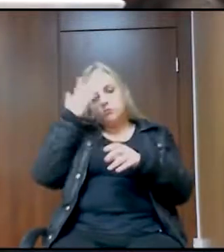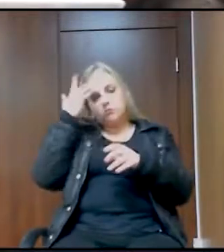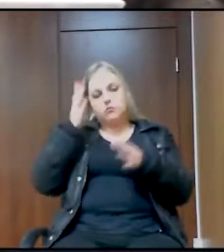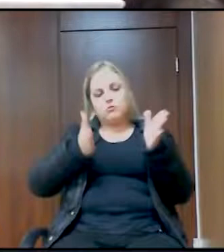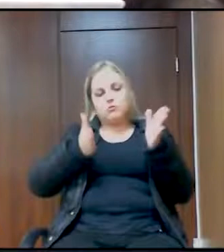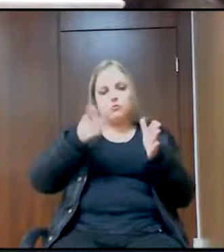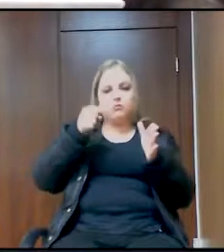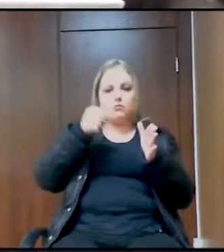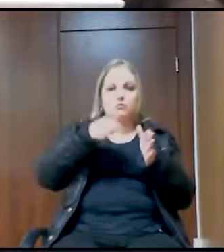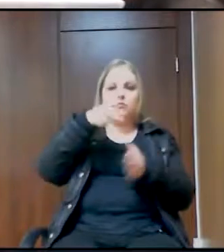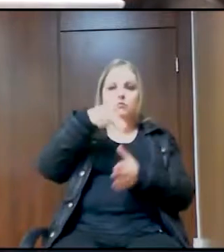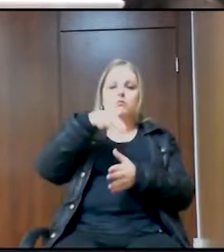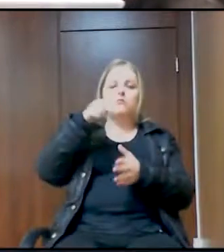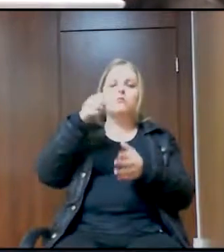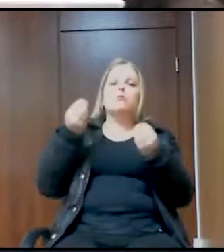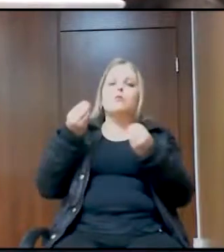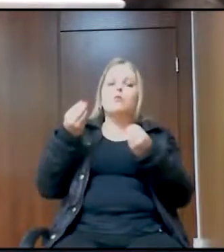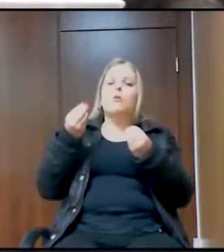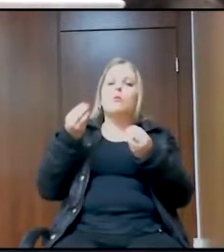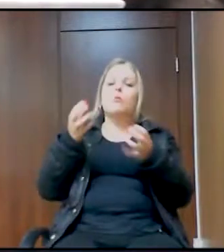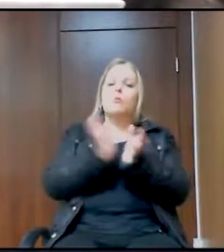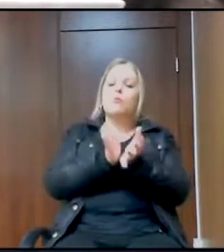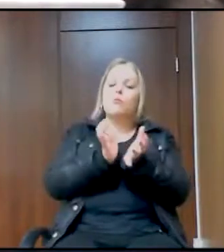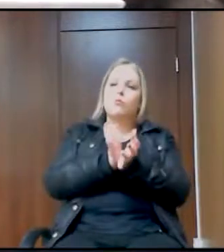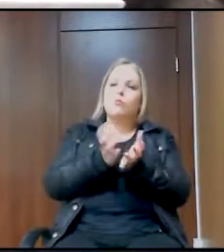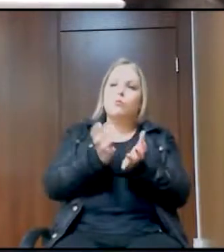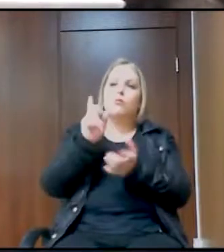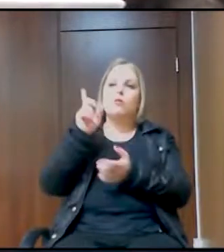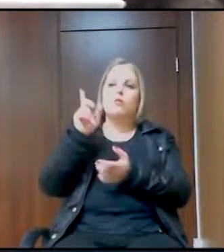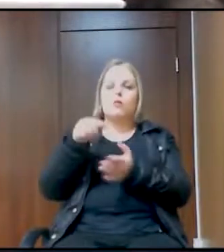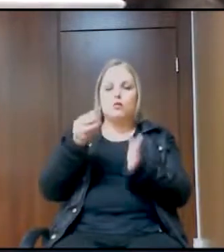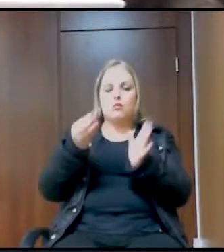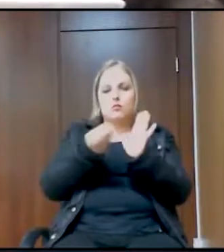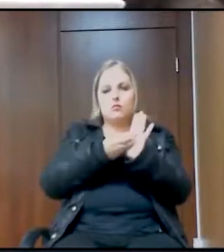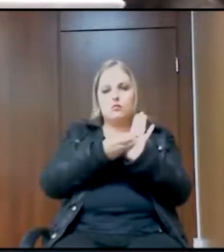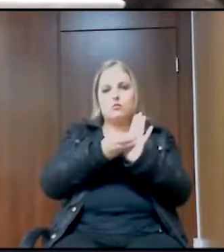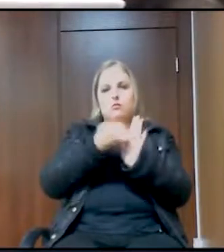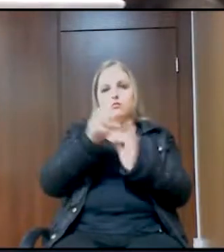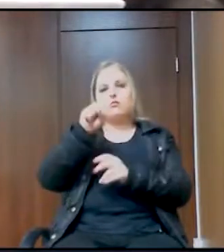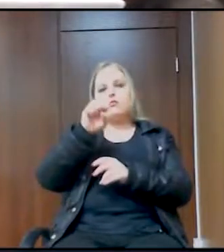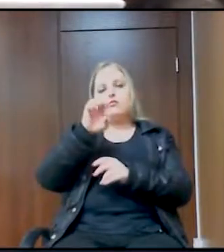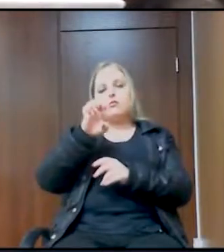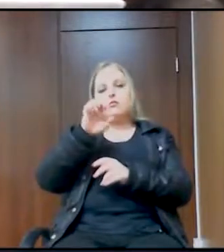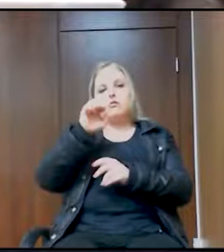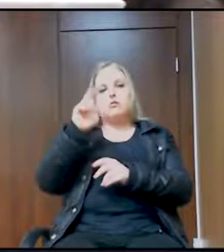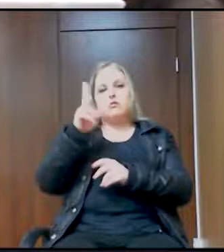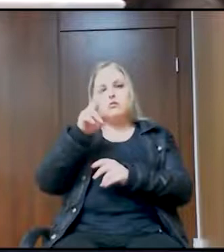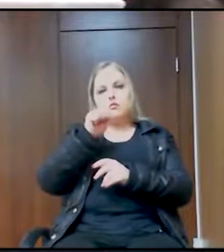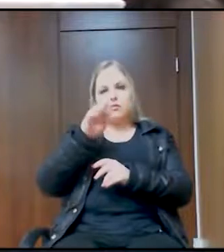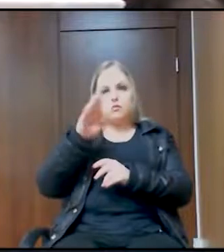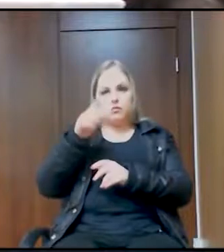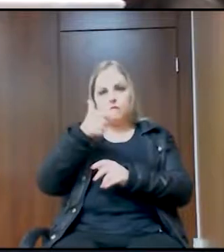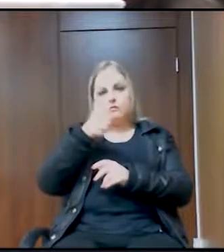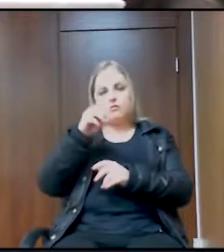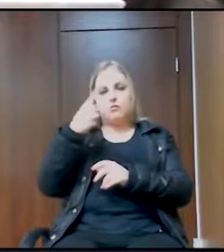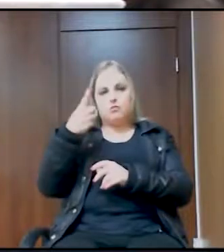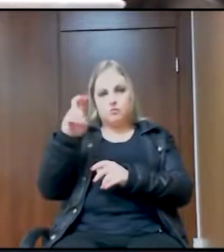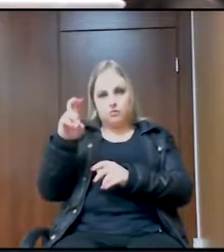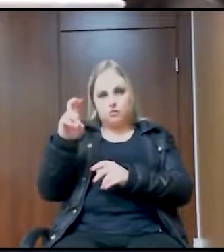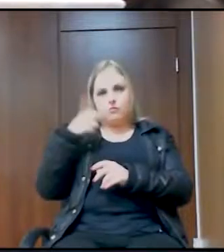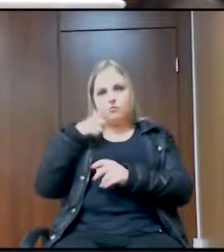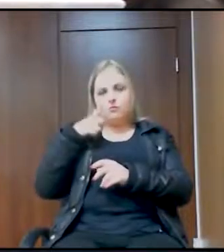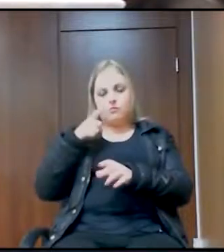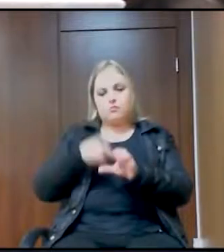aos grupos vulneráveis, que estava previsto na portaria SEAB 131 de 2015 e cuja suspensão,